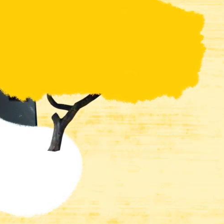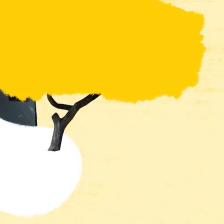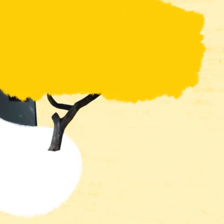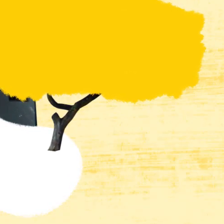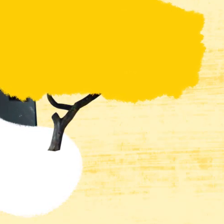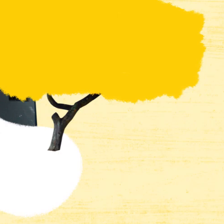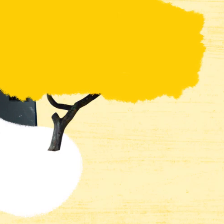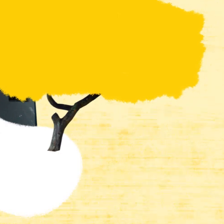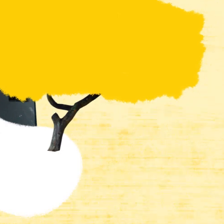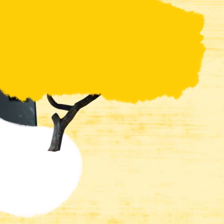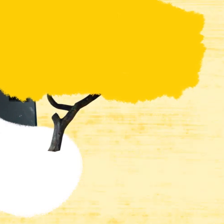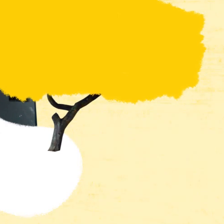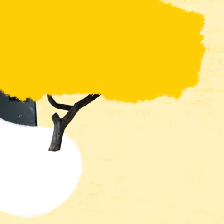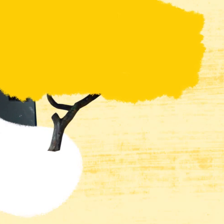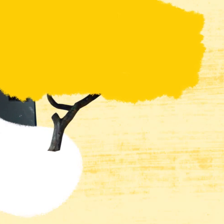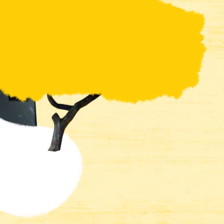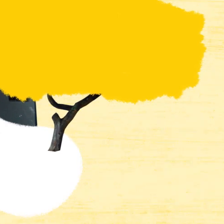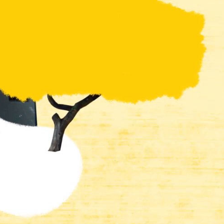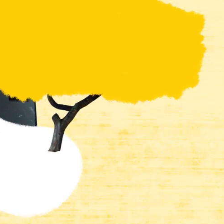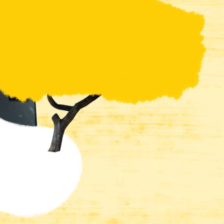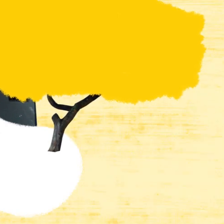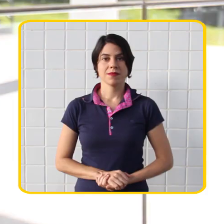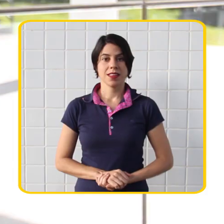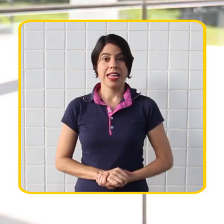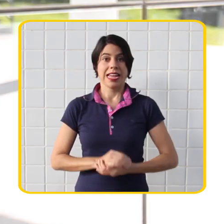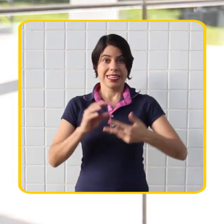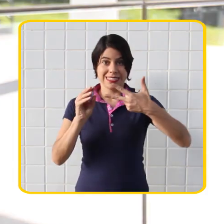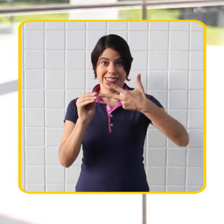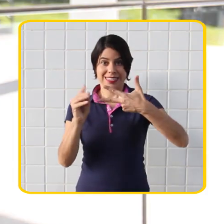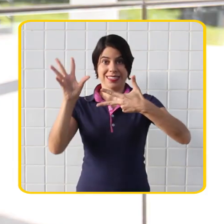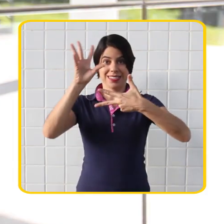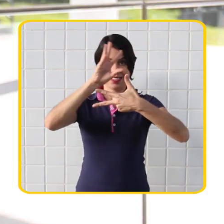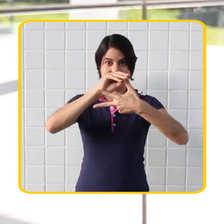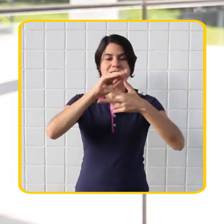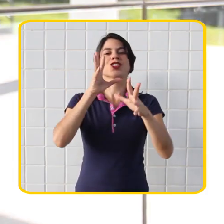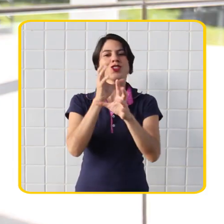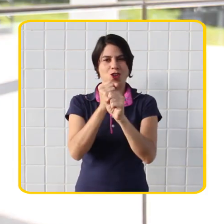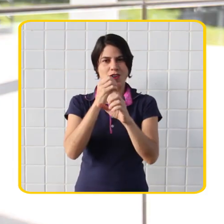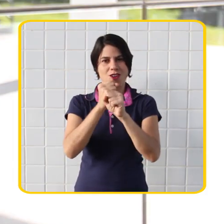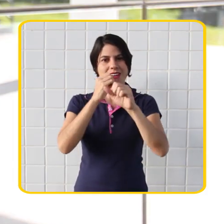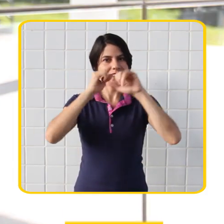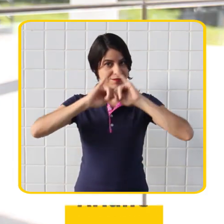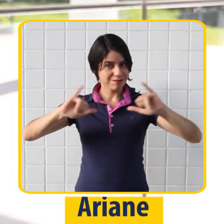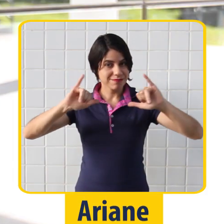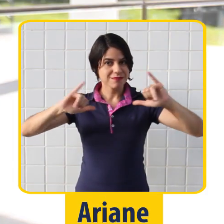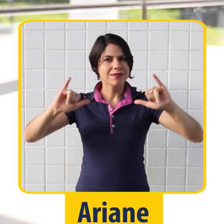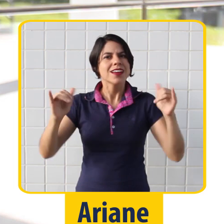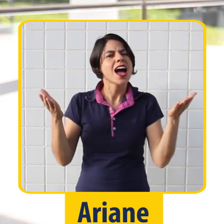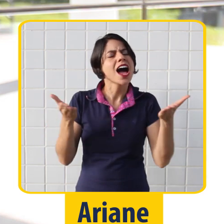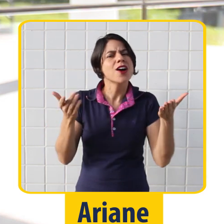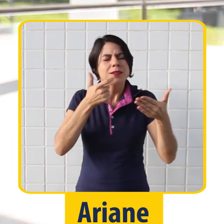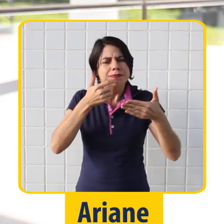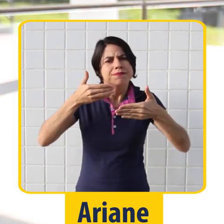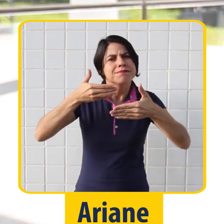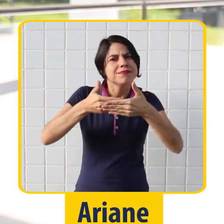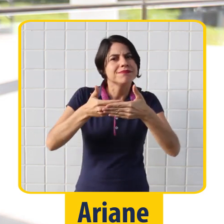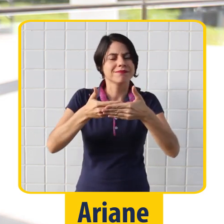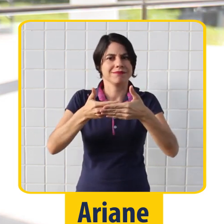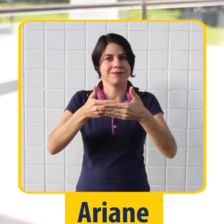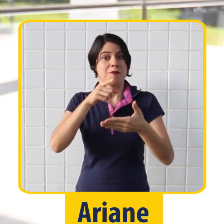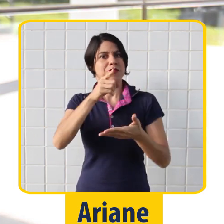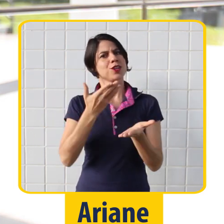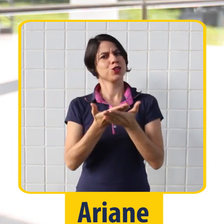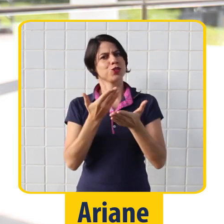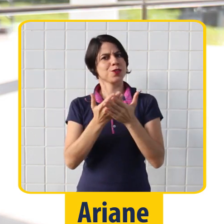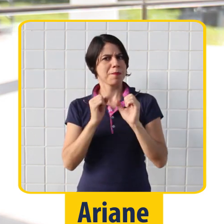direita, janela de interpretação com Ariane. Com a divulgação do resultado da chamada única do SISU, agora falta bem pouco